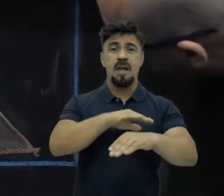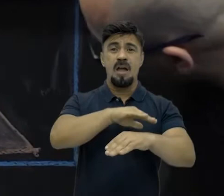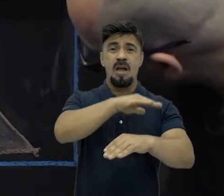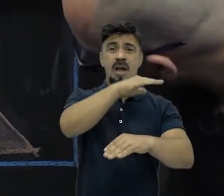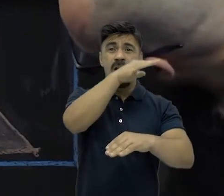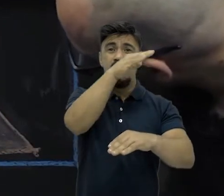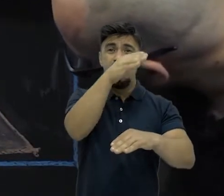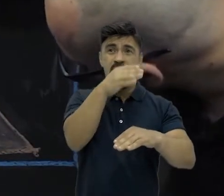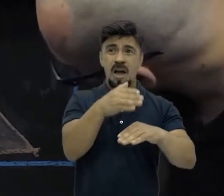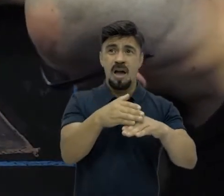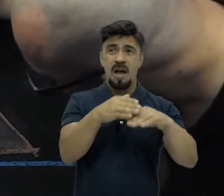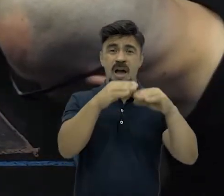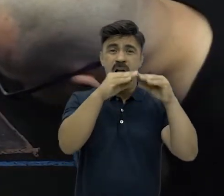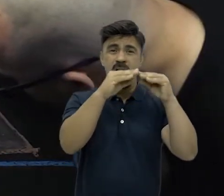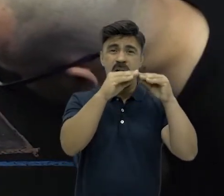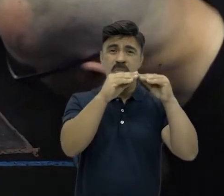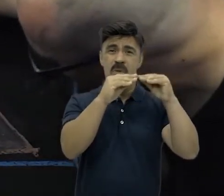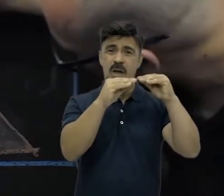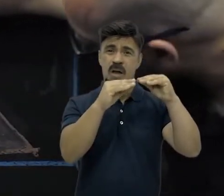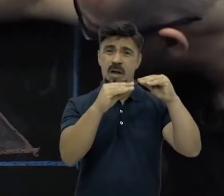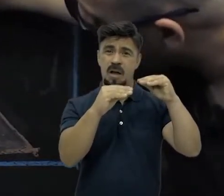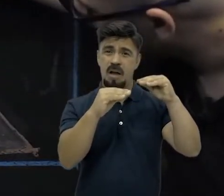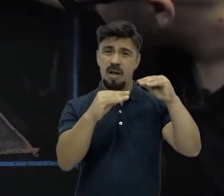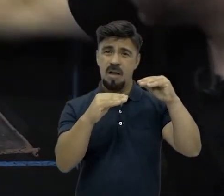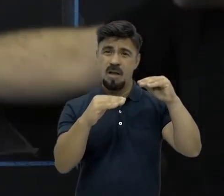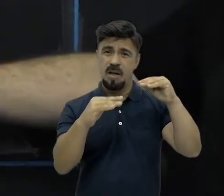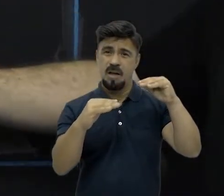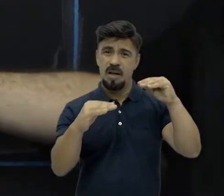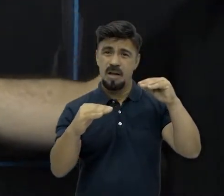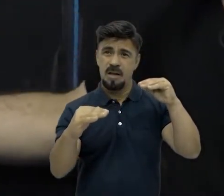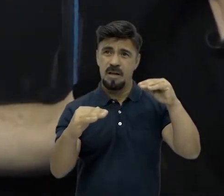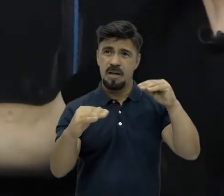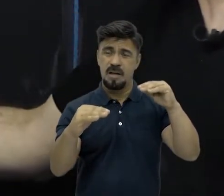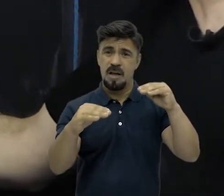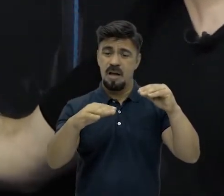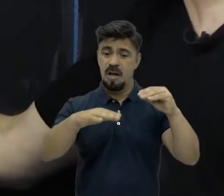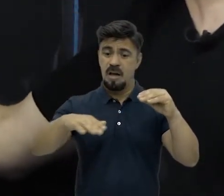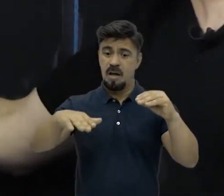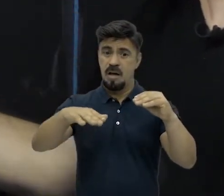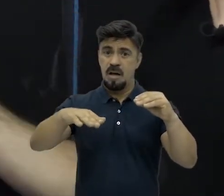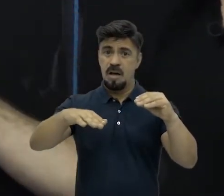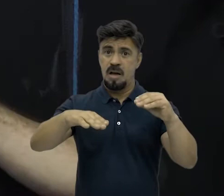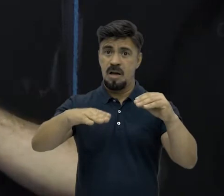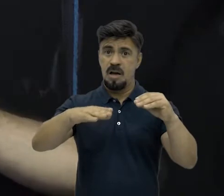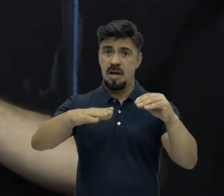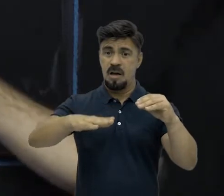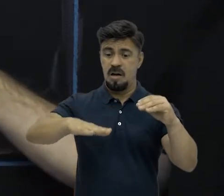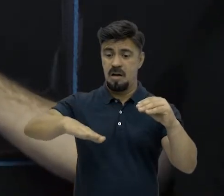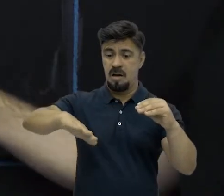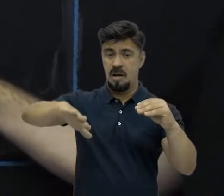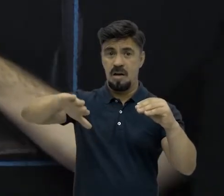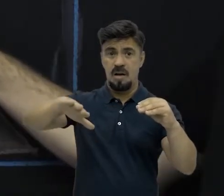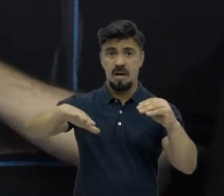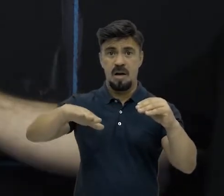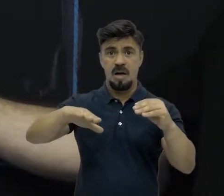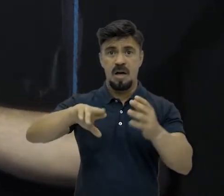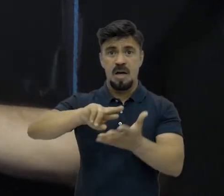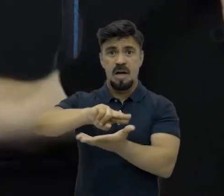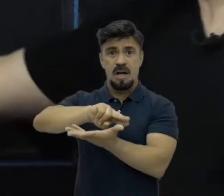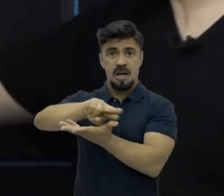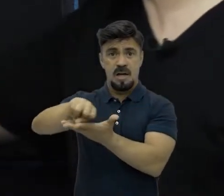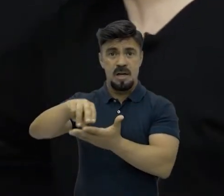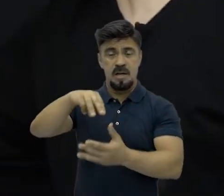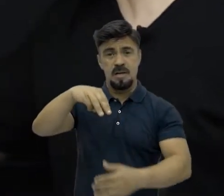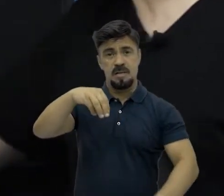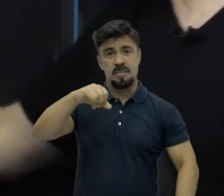sendo levado para esses lugares aqui, ó. Acumulou diversos minerais que antes estavam